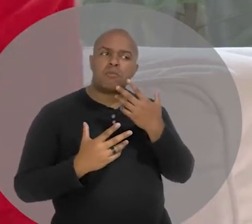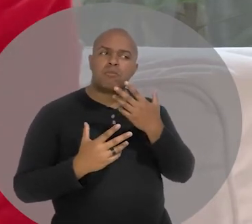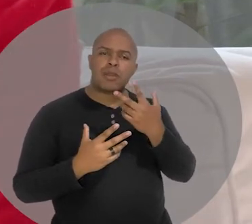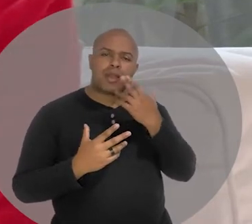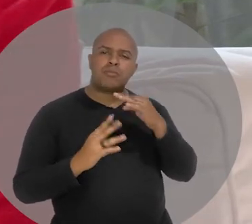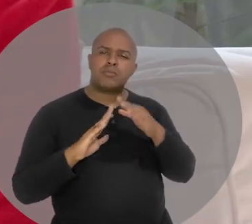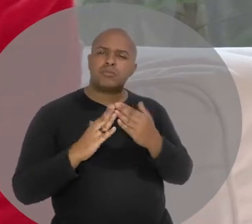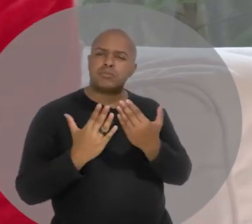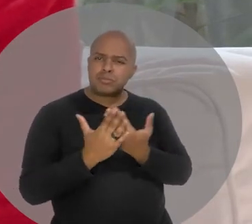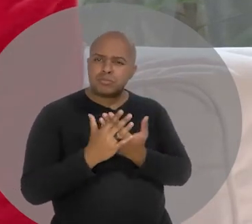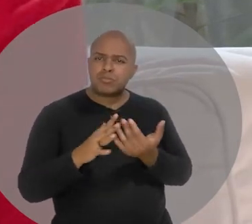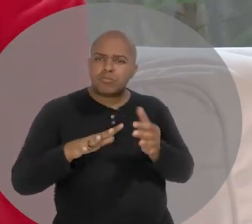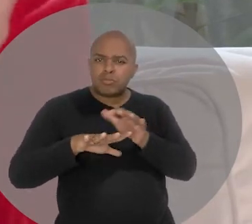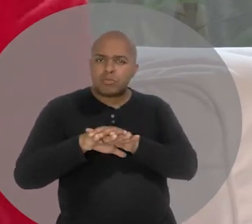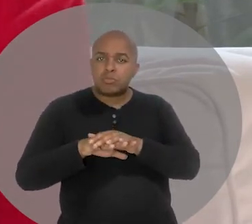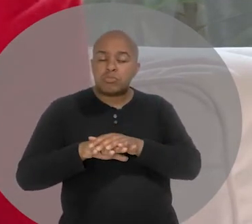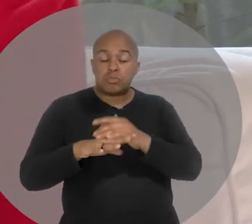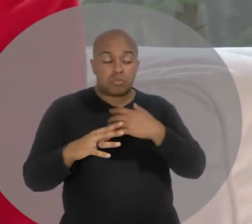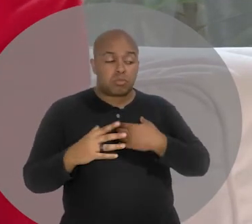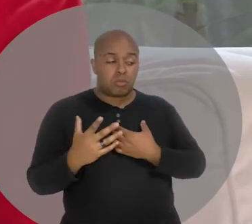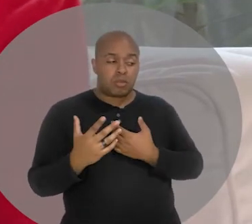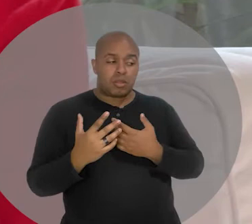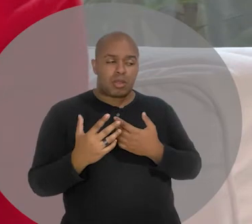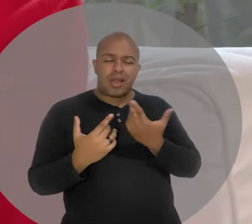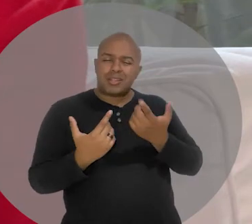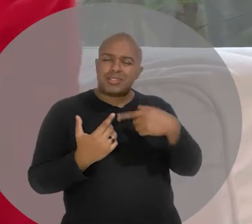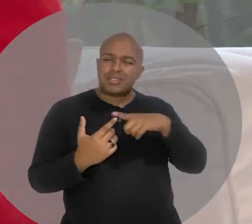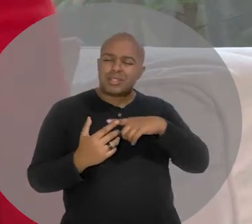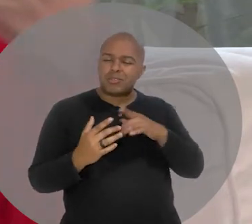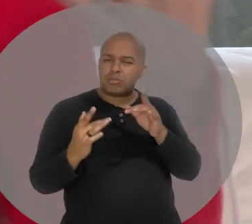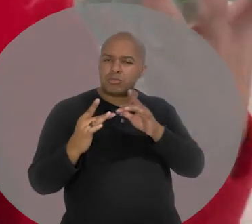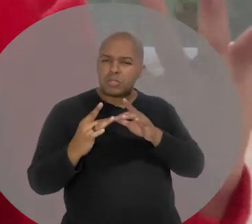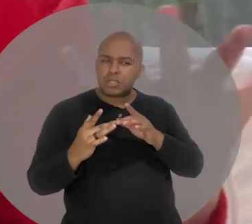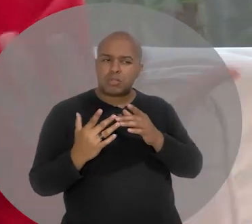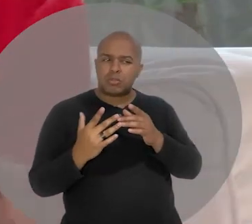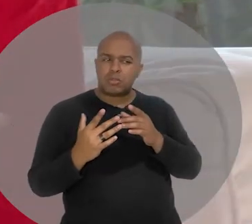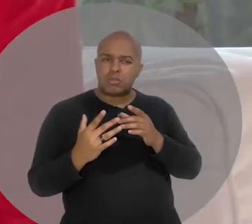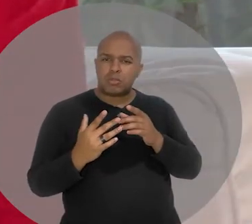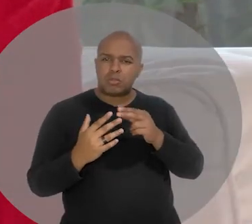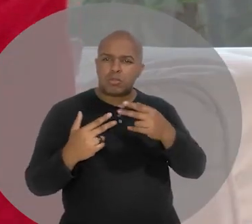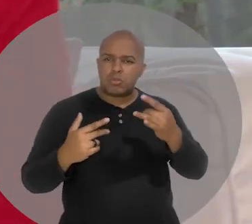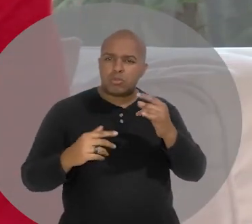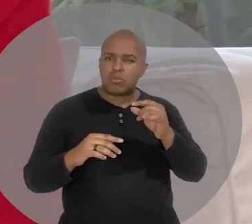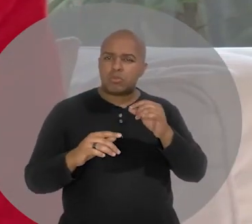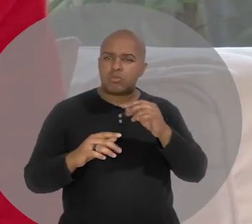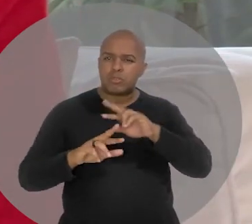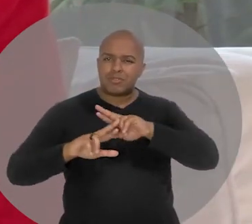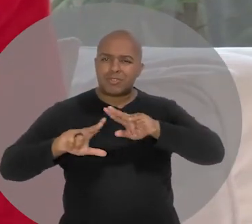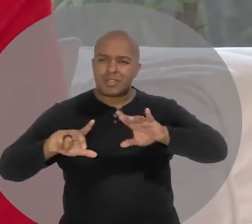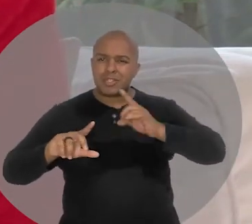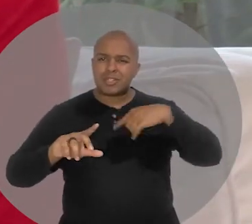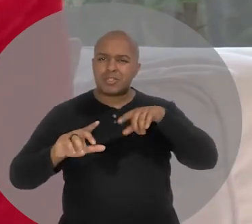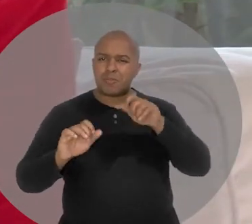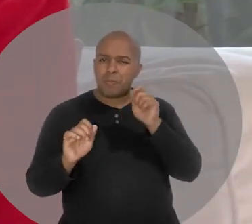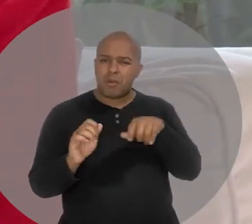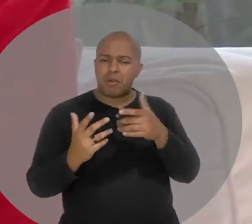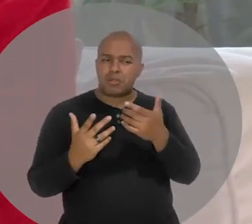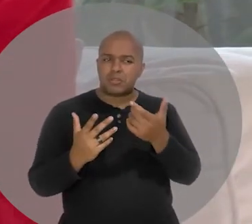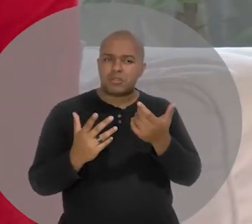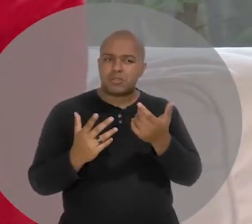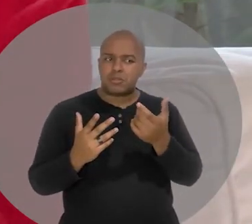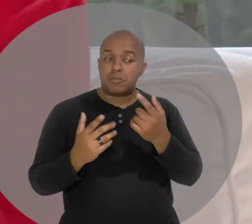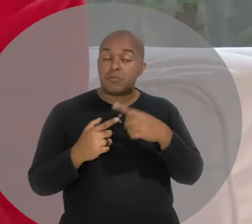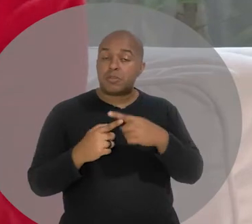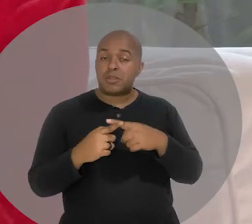inclusiva, no qual a gente tenha contato com o máximo de diversidade que a gente puder.